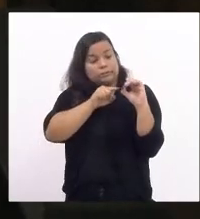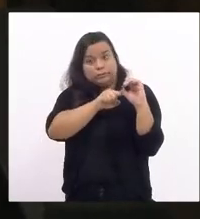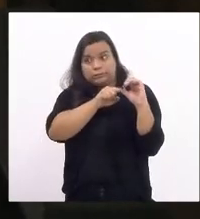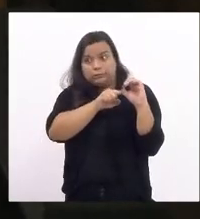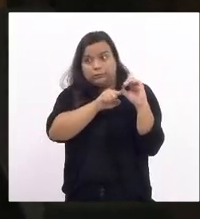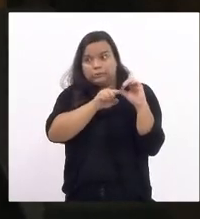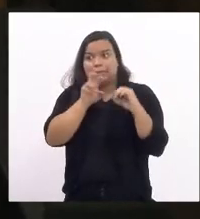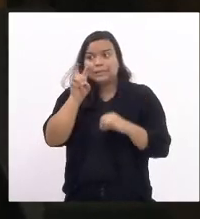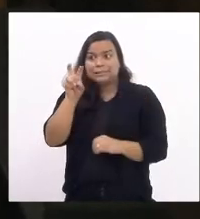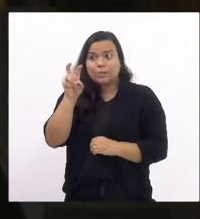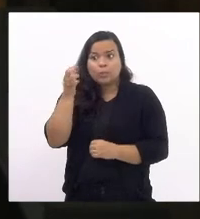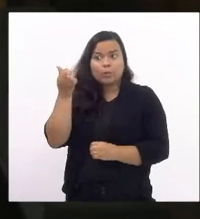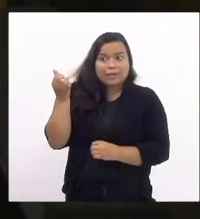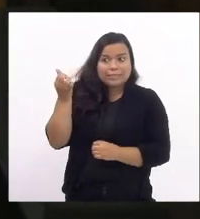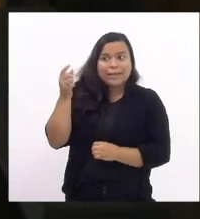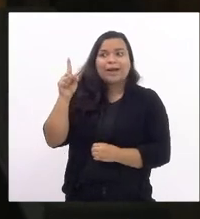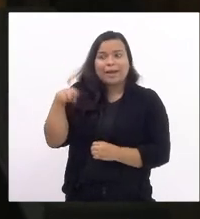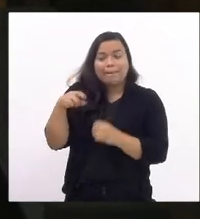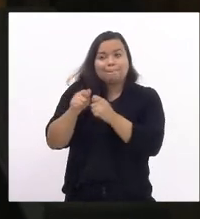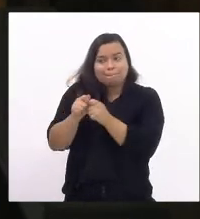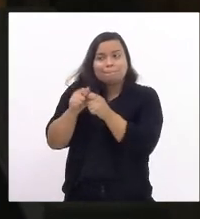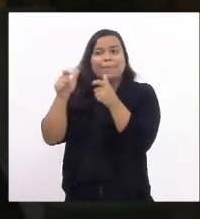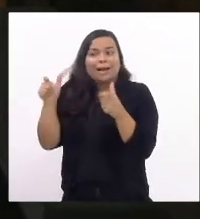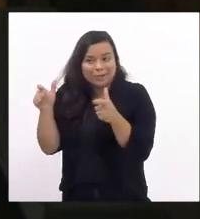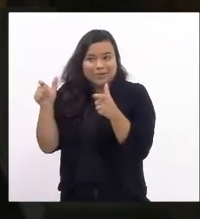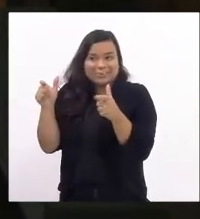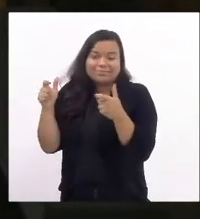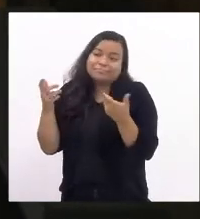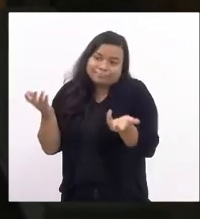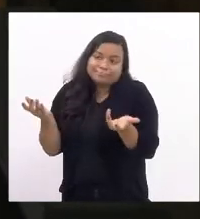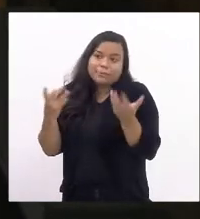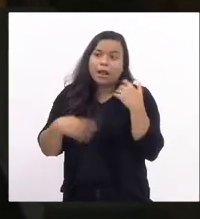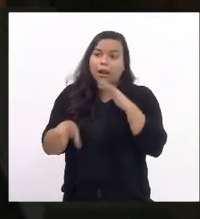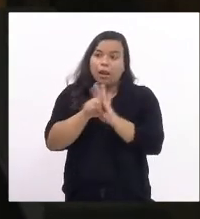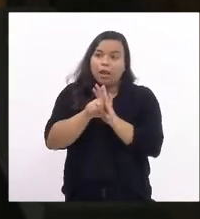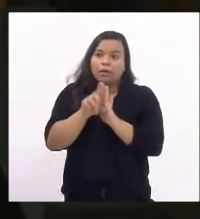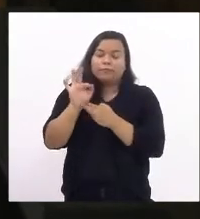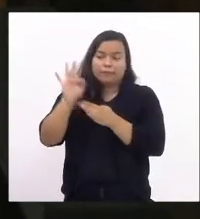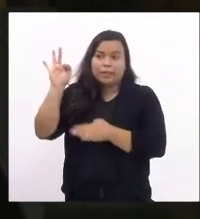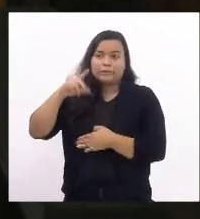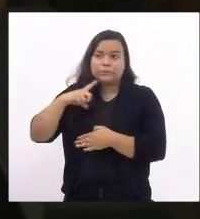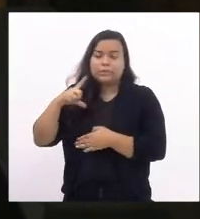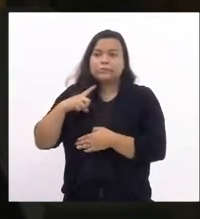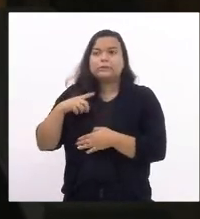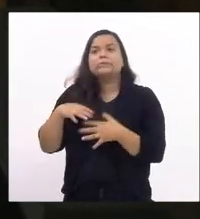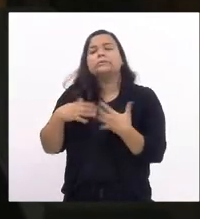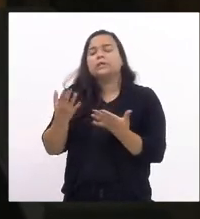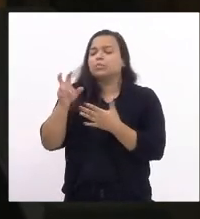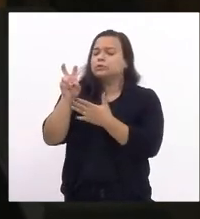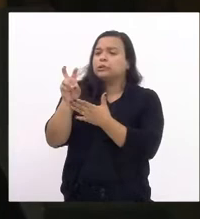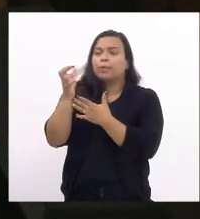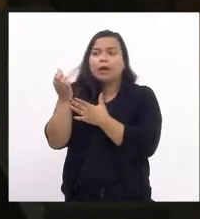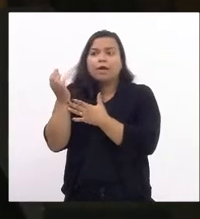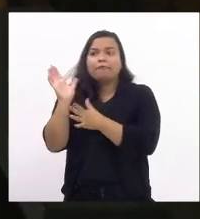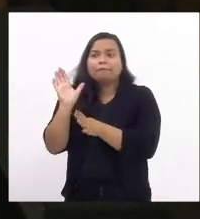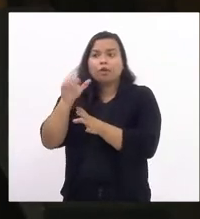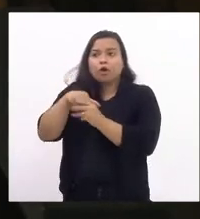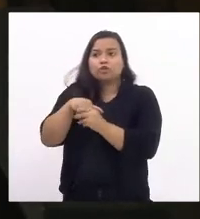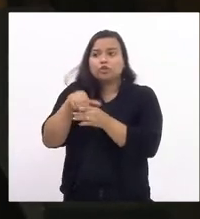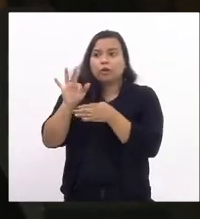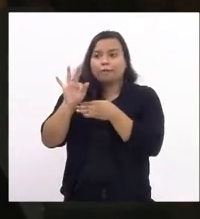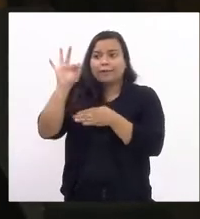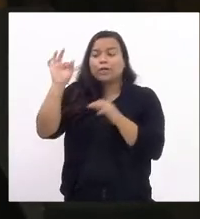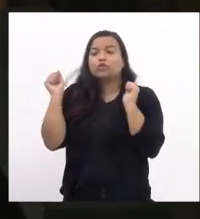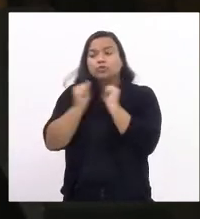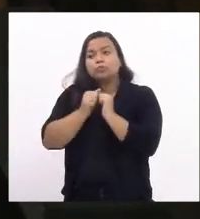maioria absoluta, como determina a lei das federações, votou pela federação com PSDB.